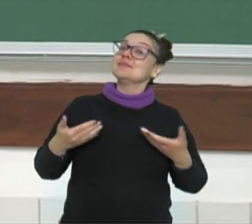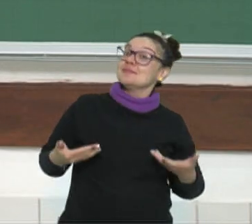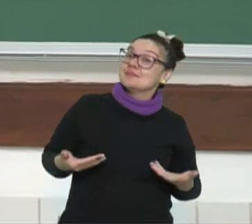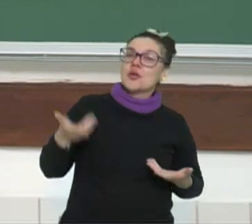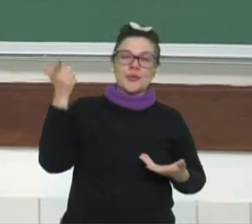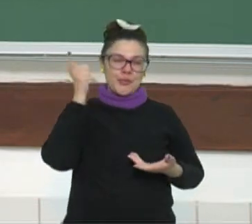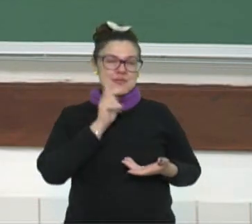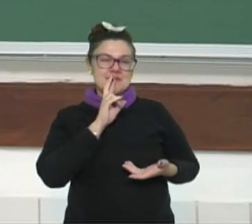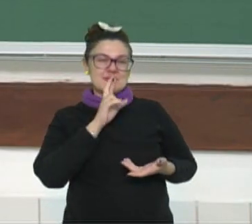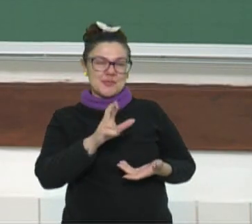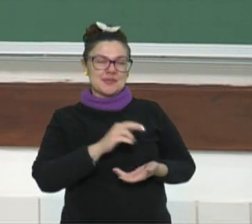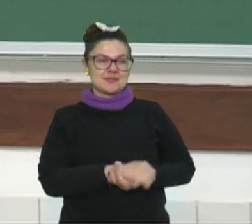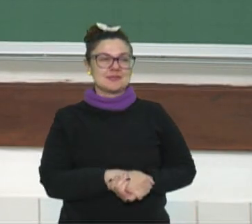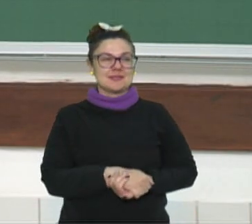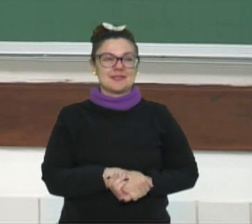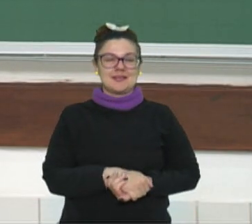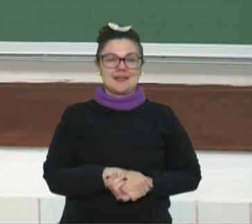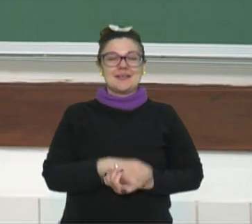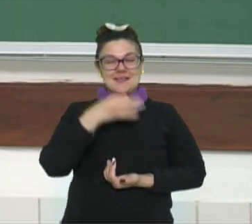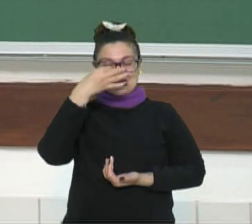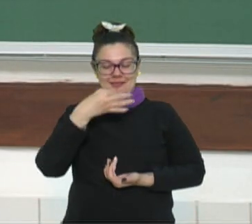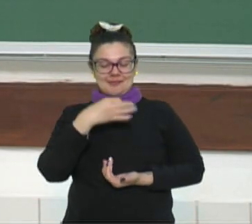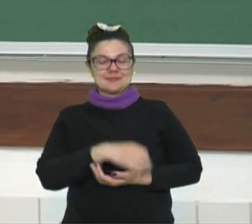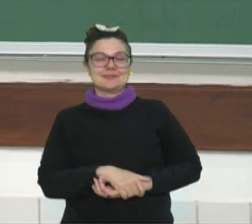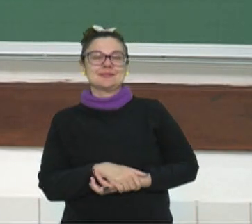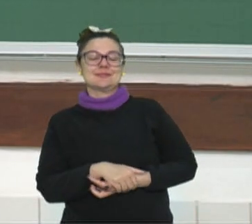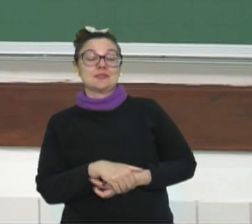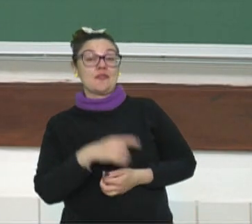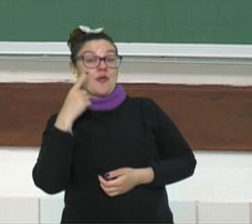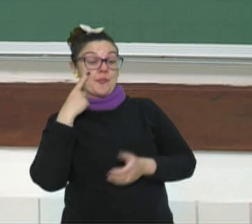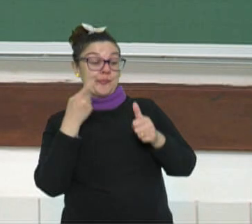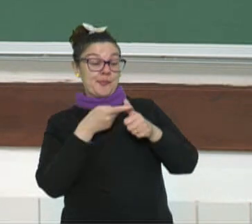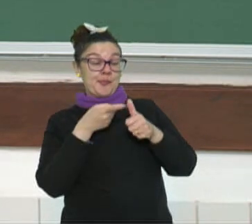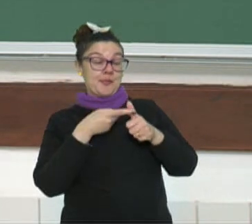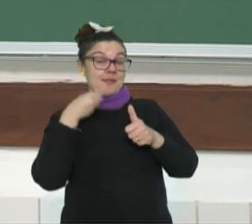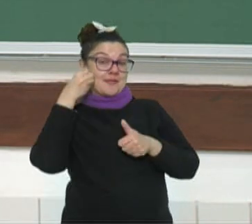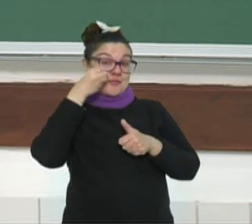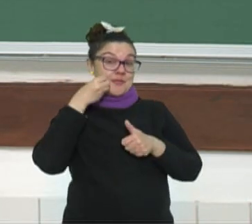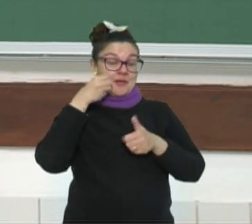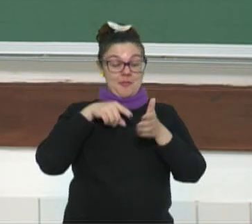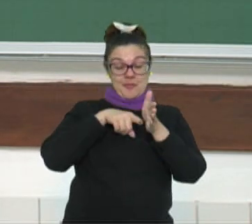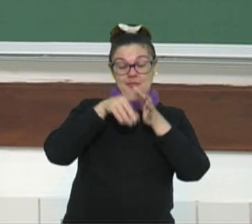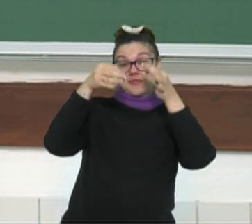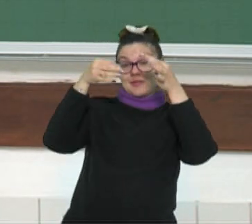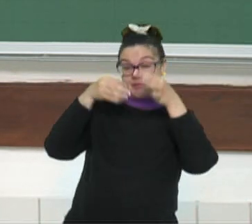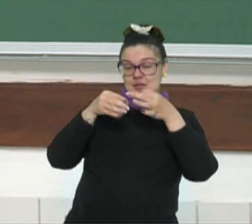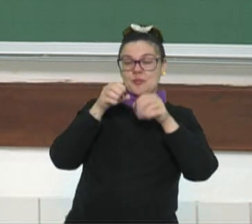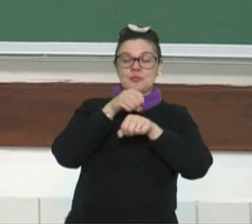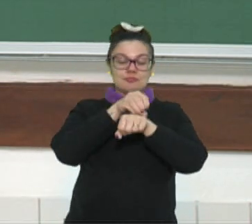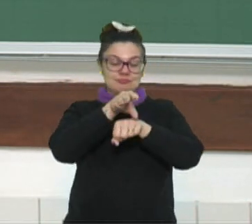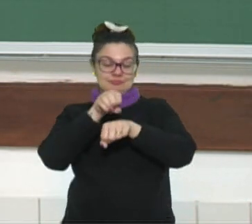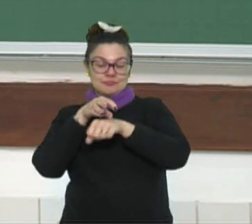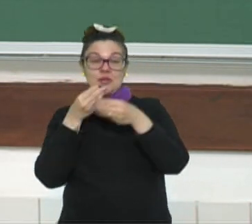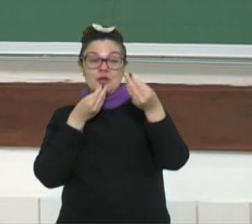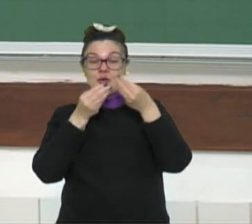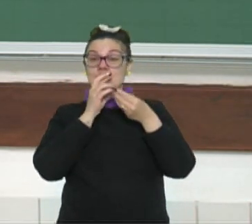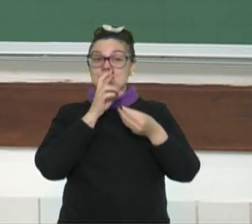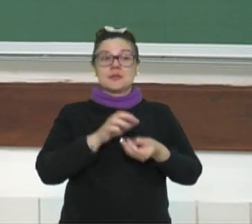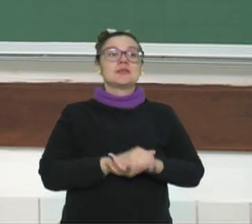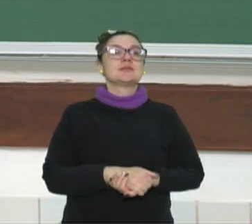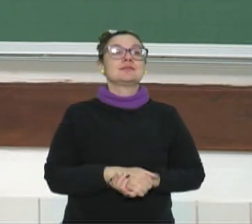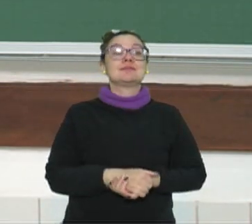E aí, conseguiu responder de modo correto? Vamos primeiro ver a questão correta e depois eu te dou as dicas sobre como responder essa